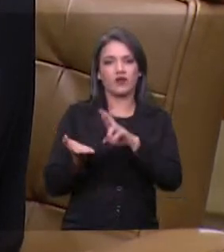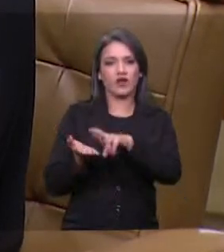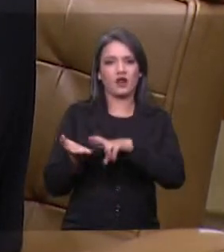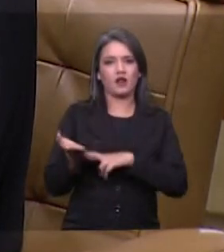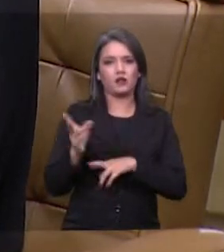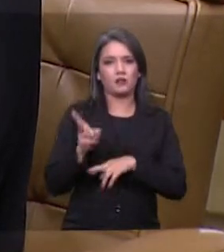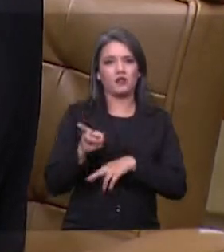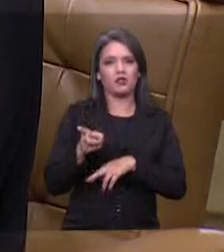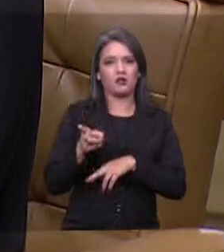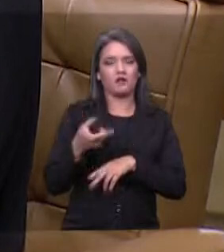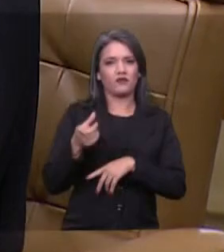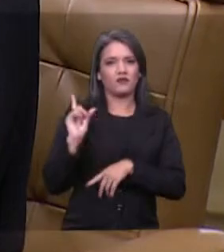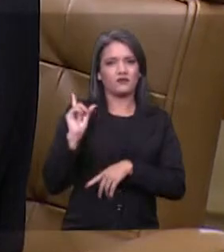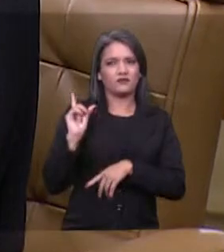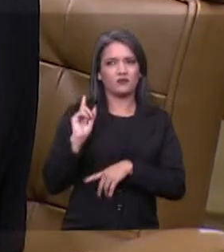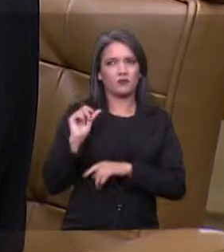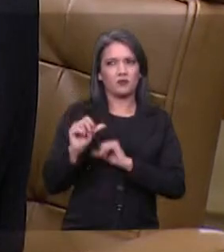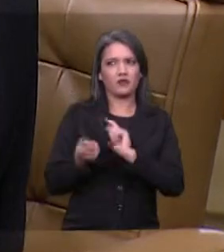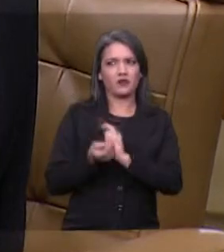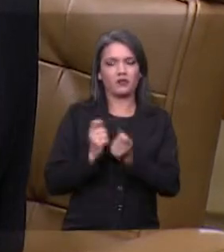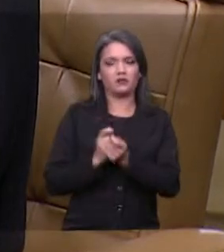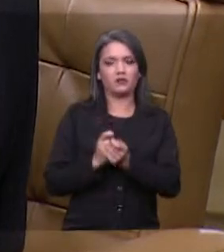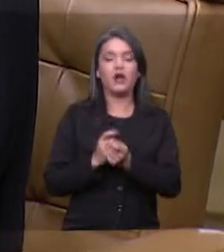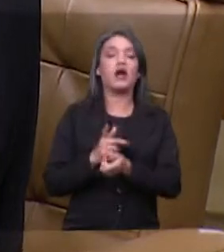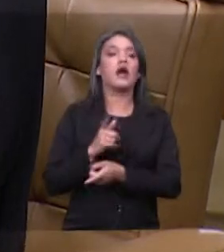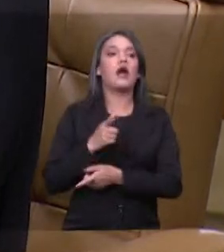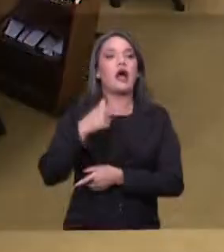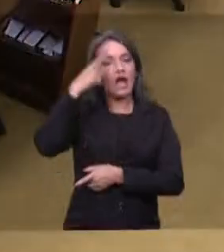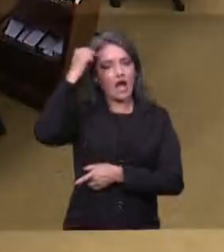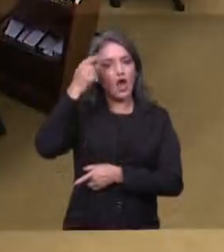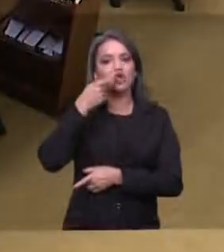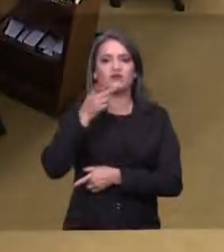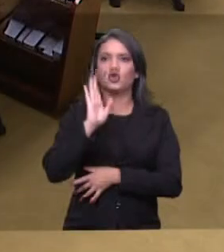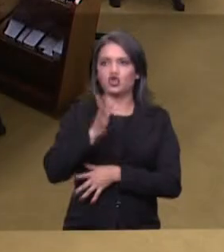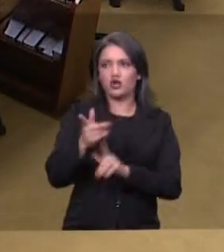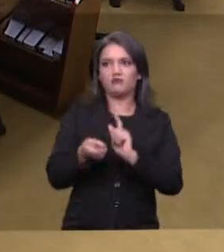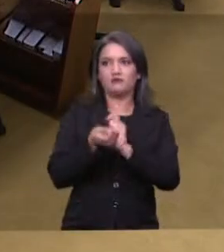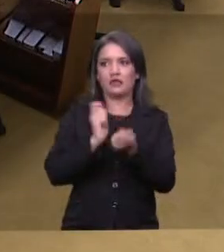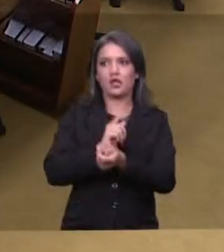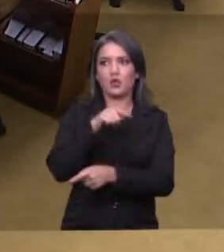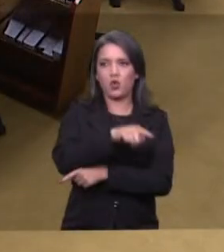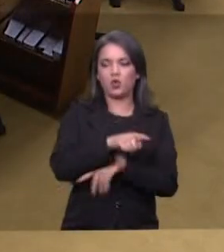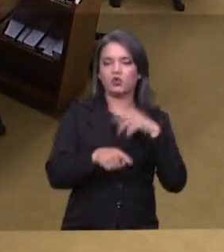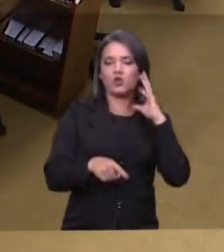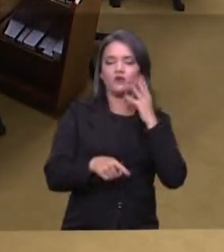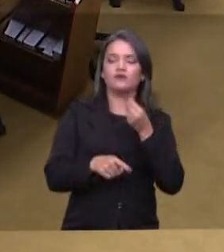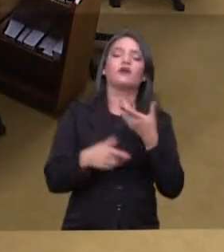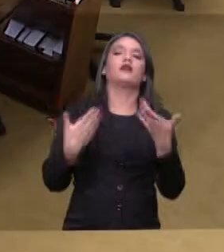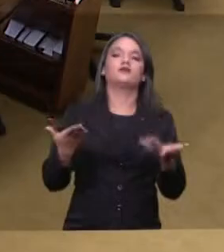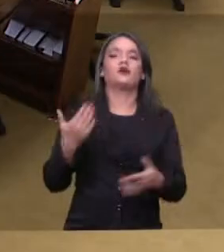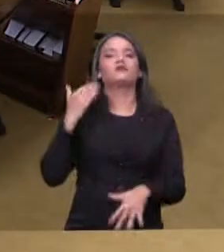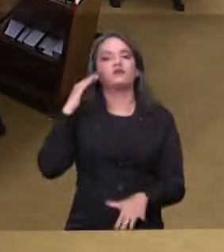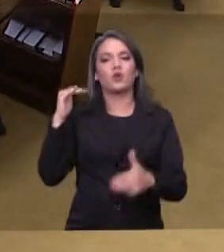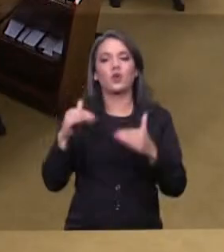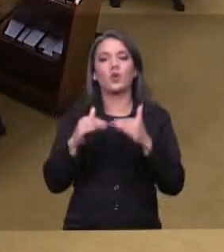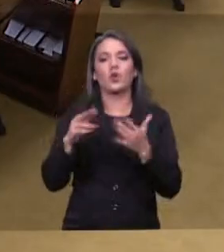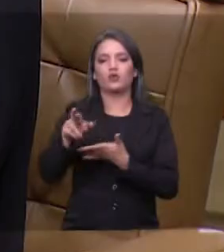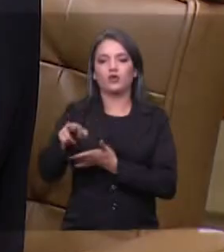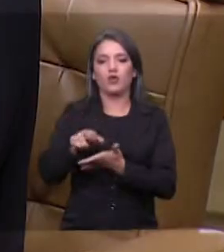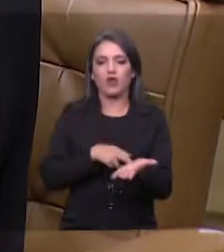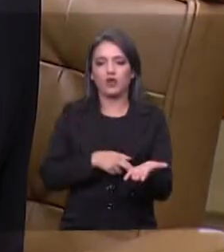inicial. Não. Inciso 8. Adecou? Estou acompanhando o eminente ministro relator Luiz